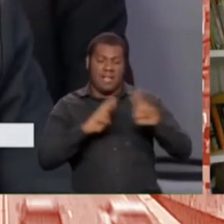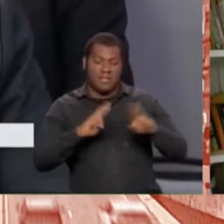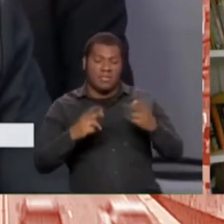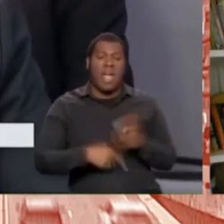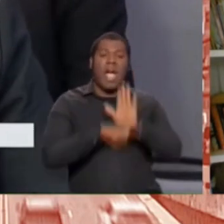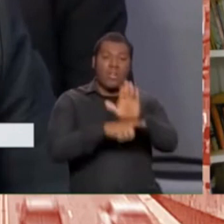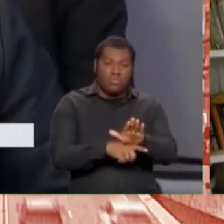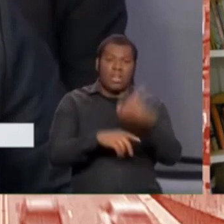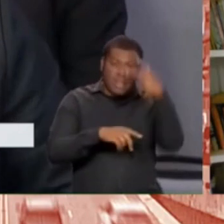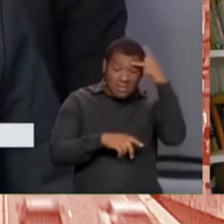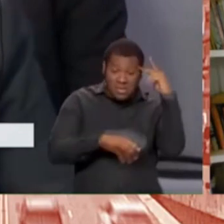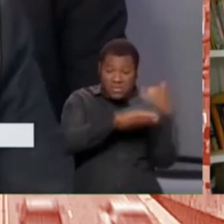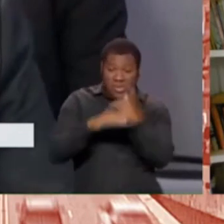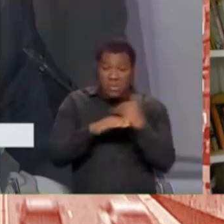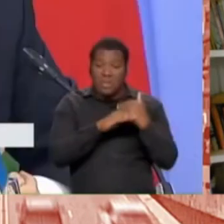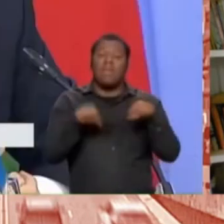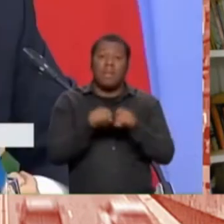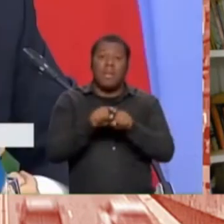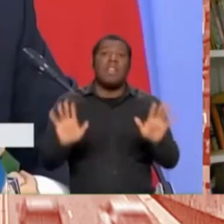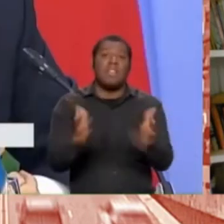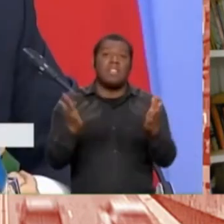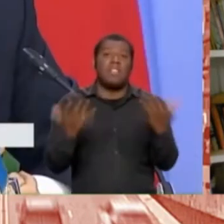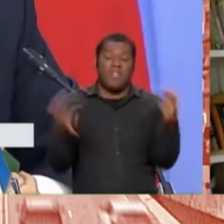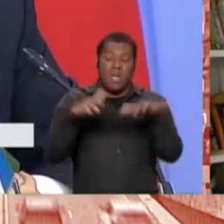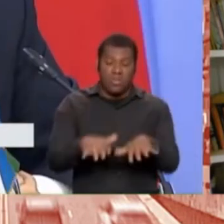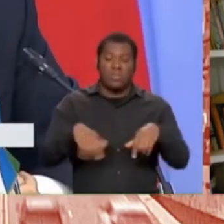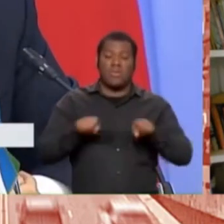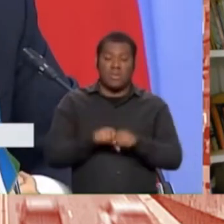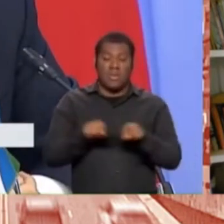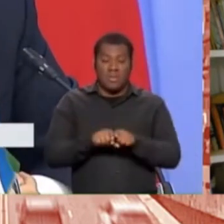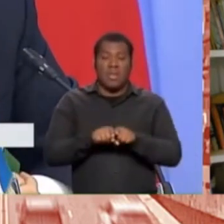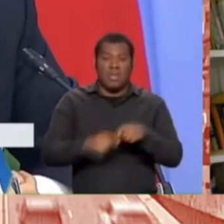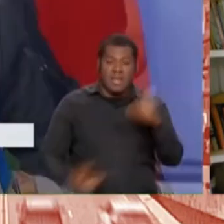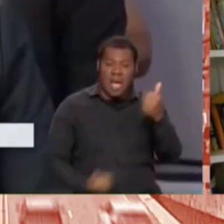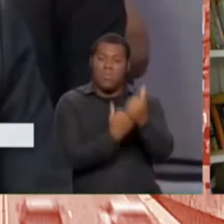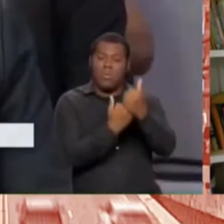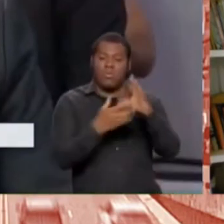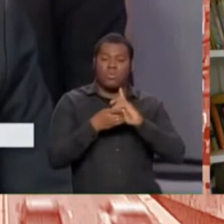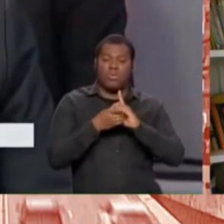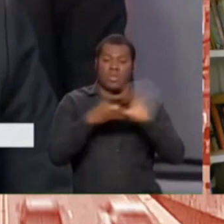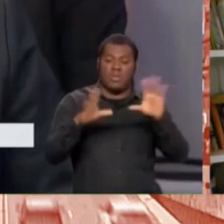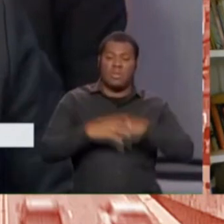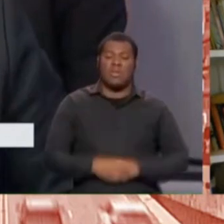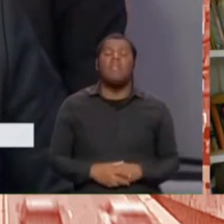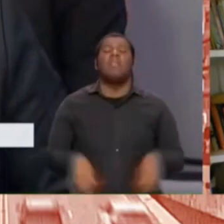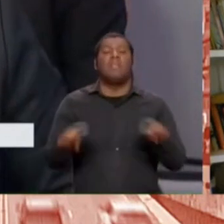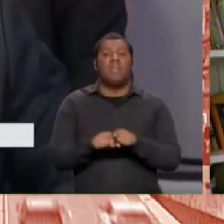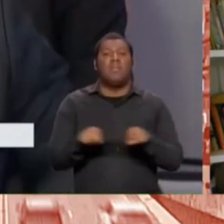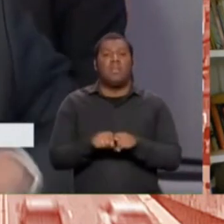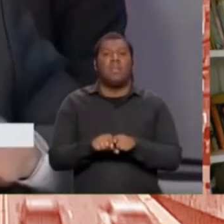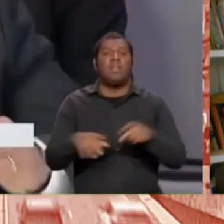quebrar na competição com os outros países europeus. E aí a gente se desindustrializa mais ainda, criando uma